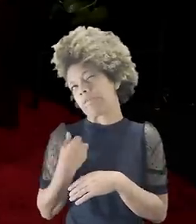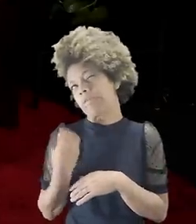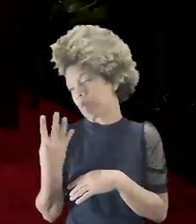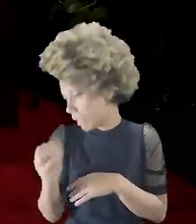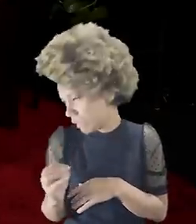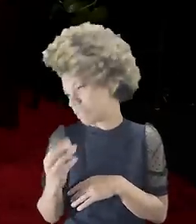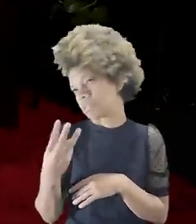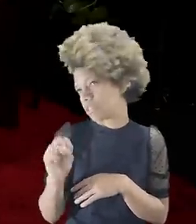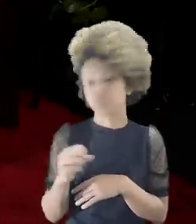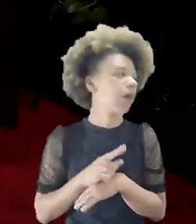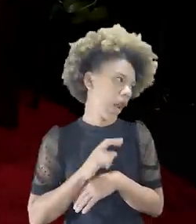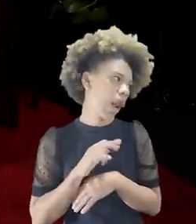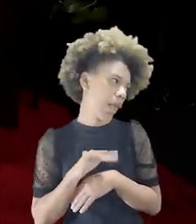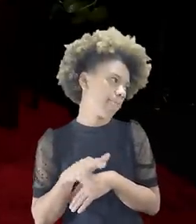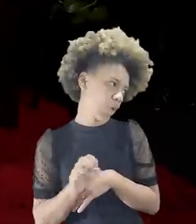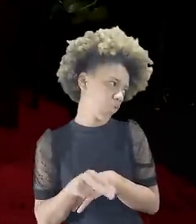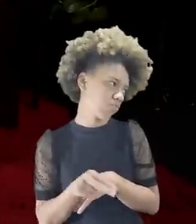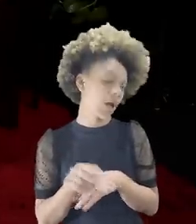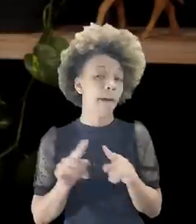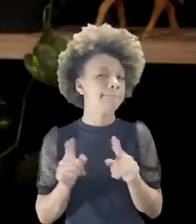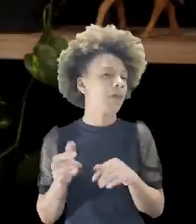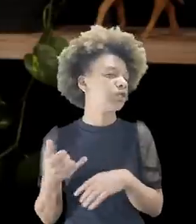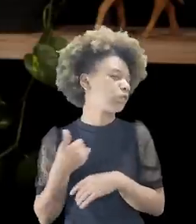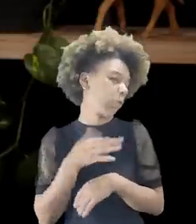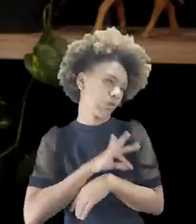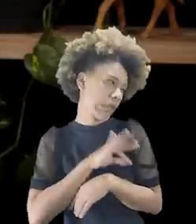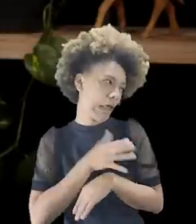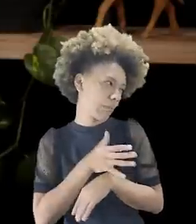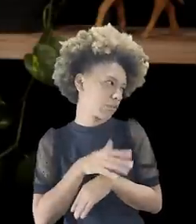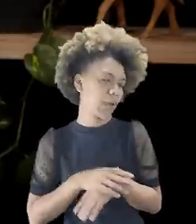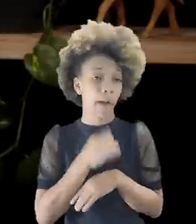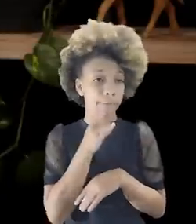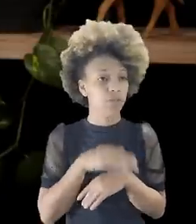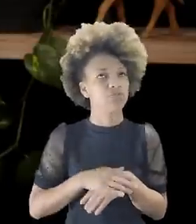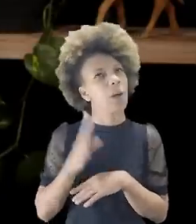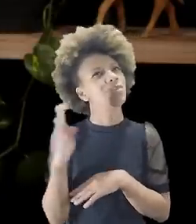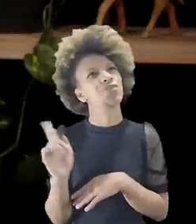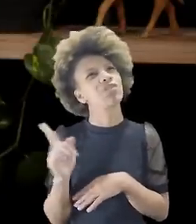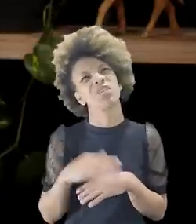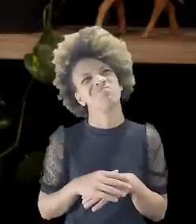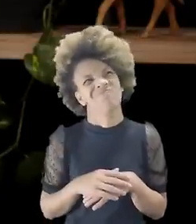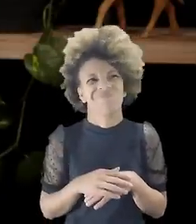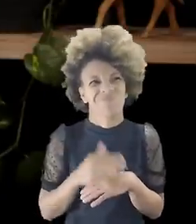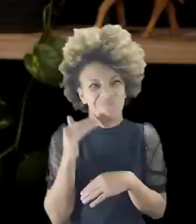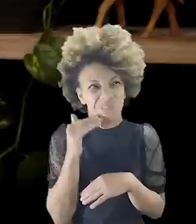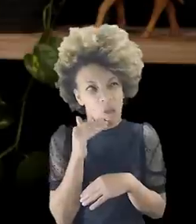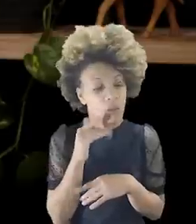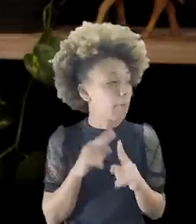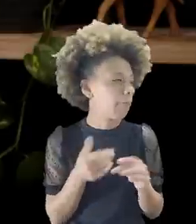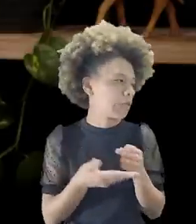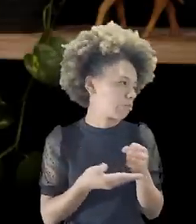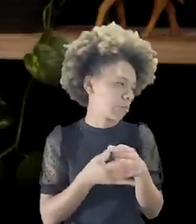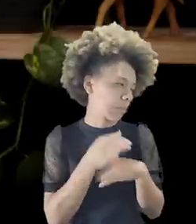38 Tá mas um salário médio de um jogador por exemplo você vai ver o cara joga no Botafogo no Botafogo tá bem mas assim